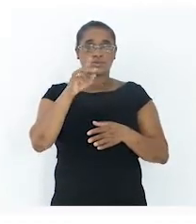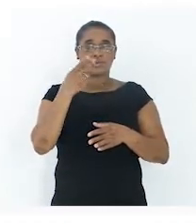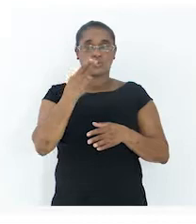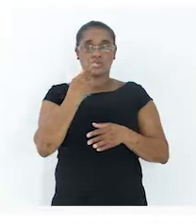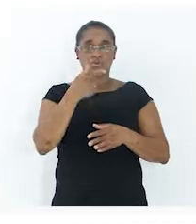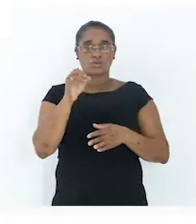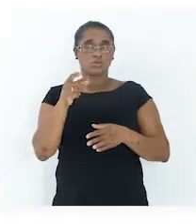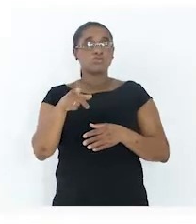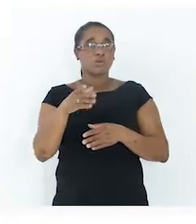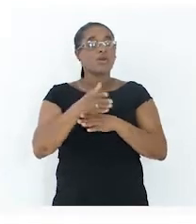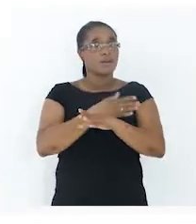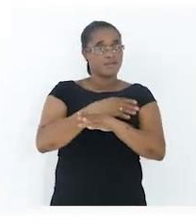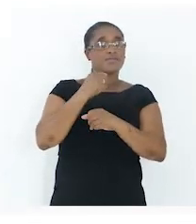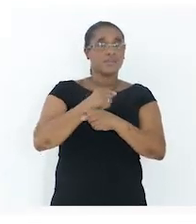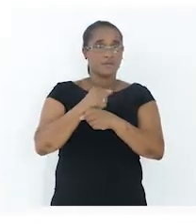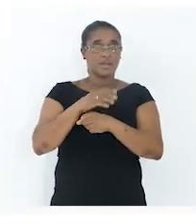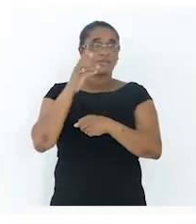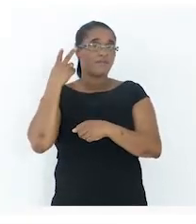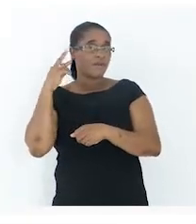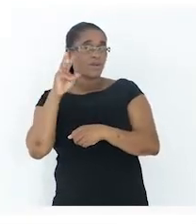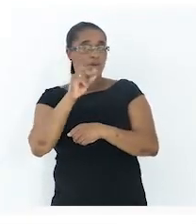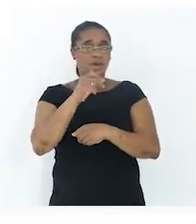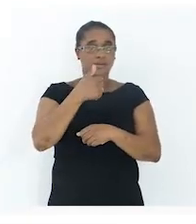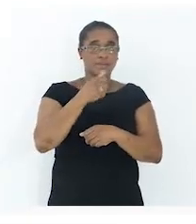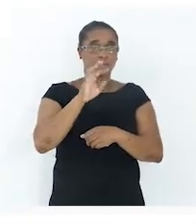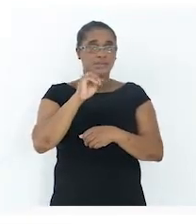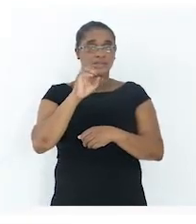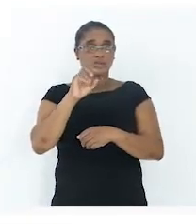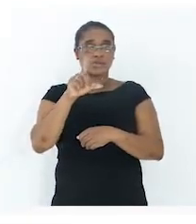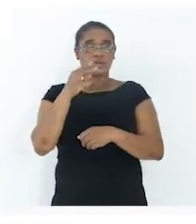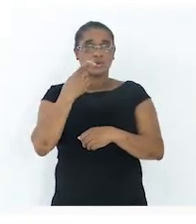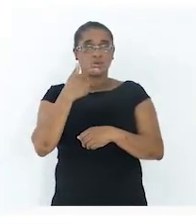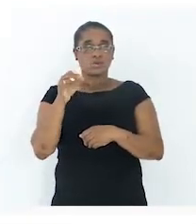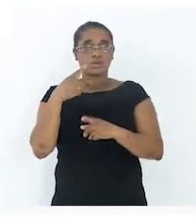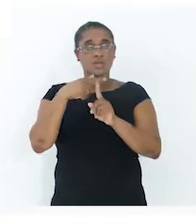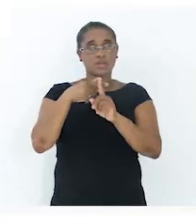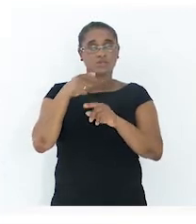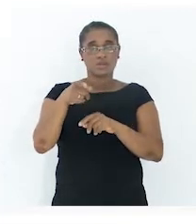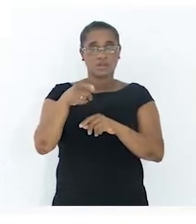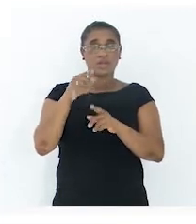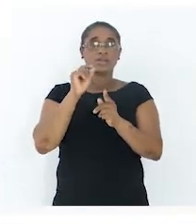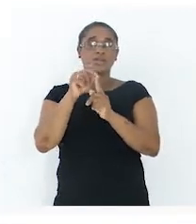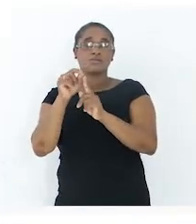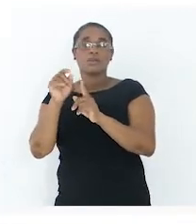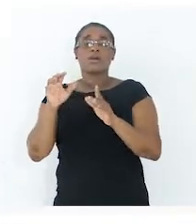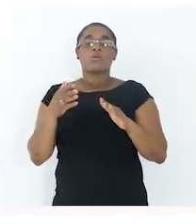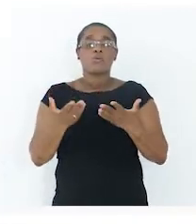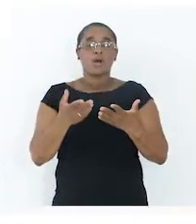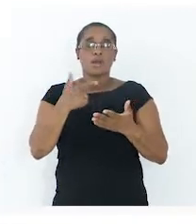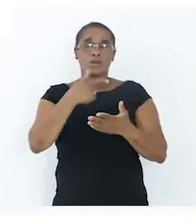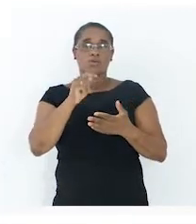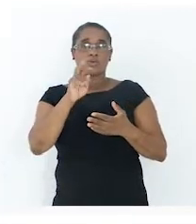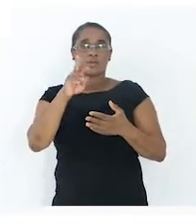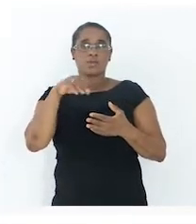valor absoluto. Temos aqui a nossa soma. Identifiquem qual é o